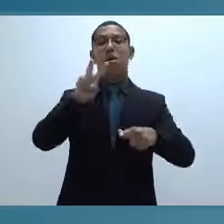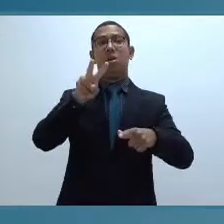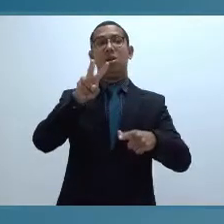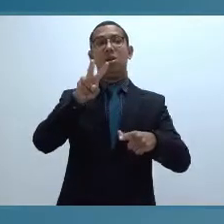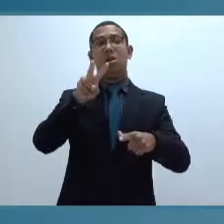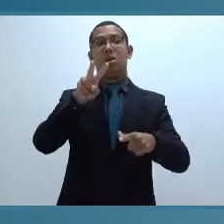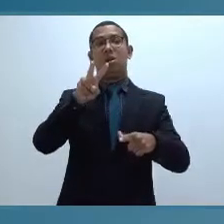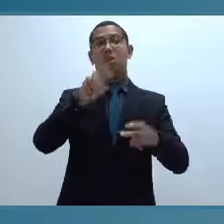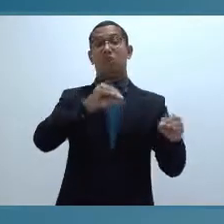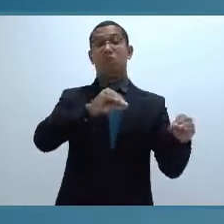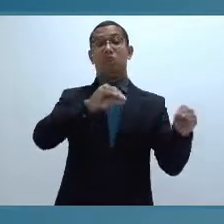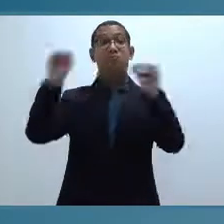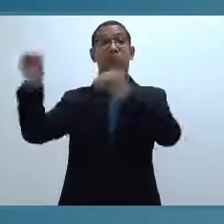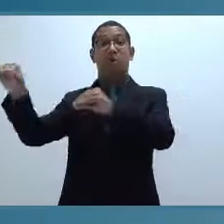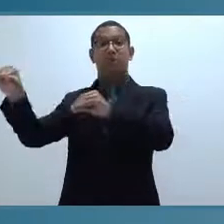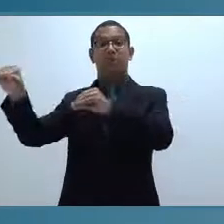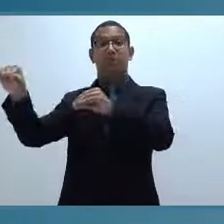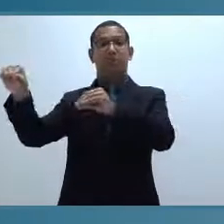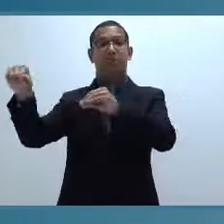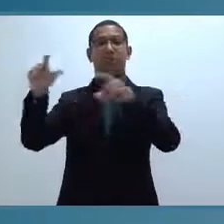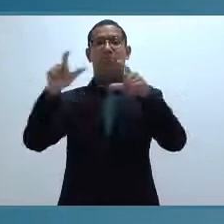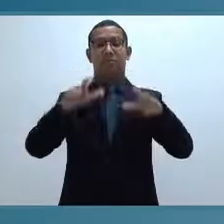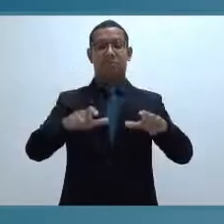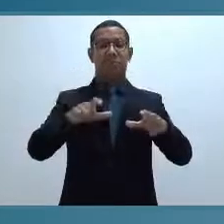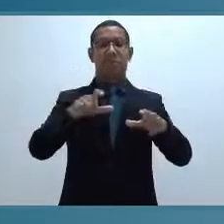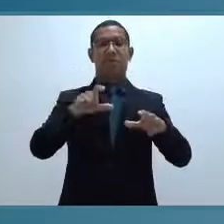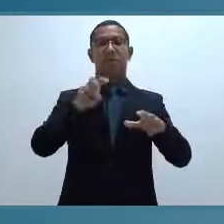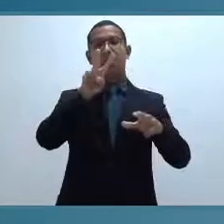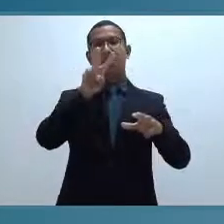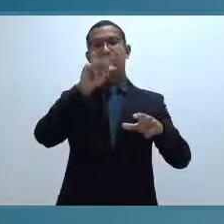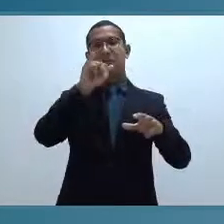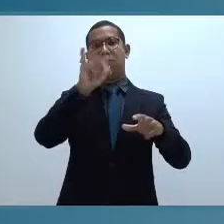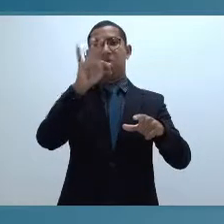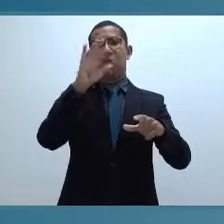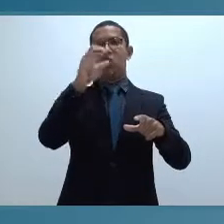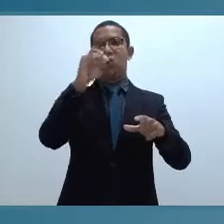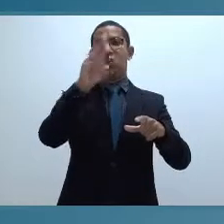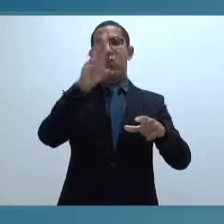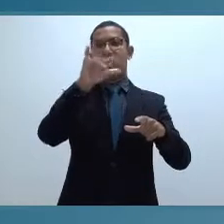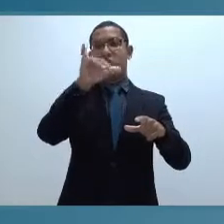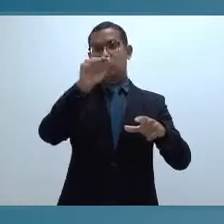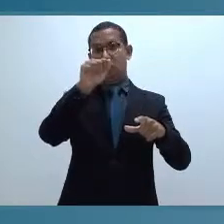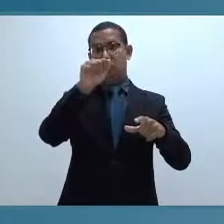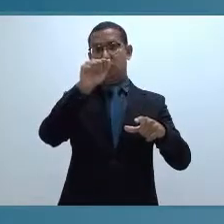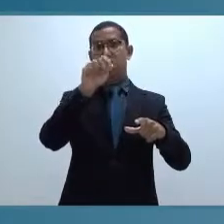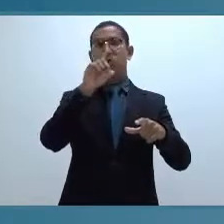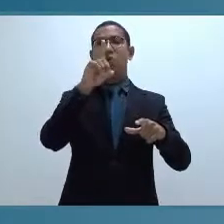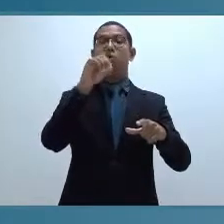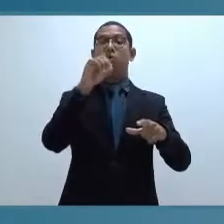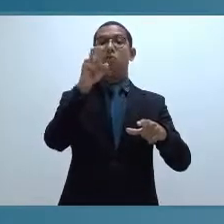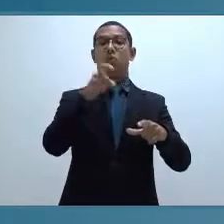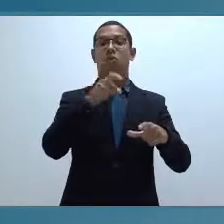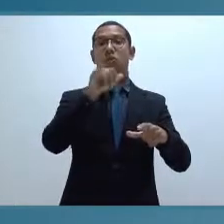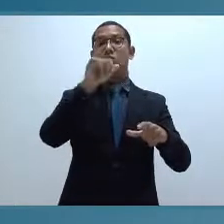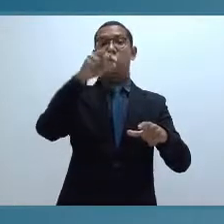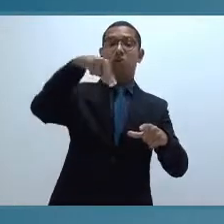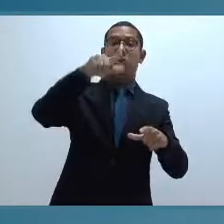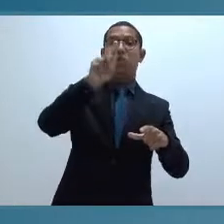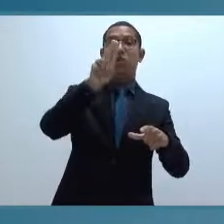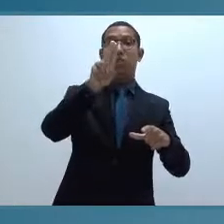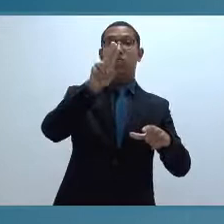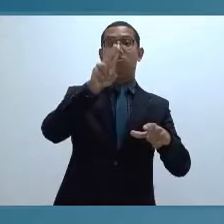de Altamira, comarca de Altamira, distante 48 km do fogo da Vitória do